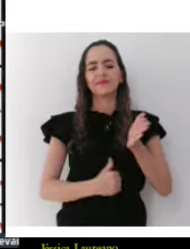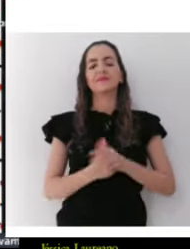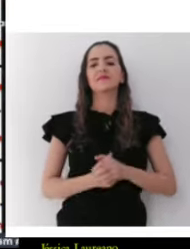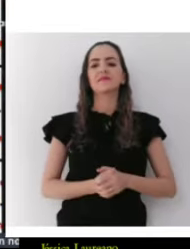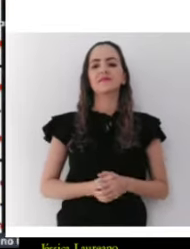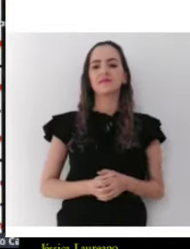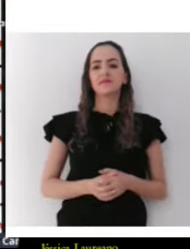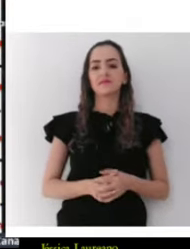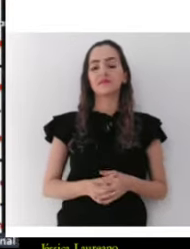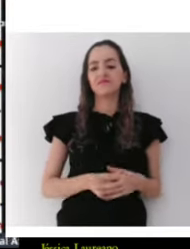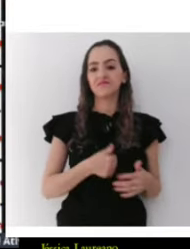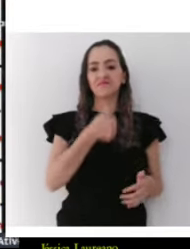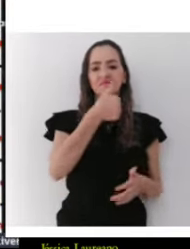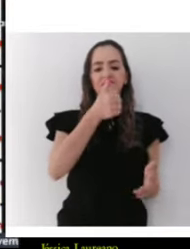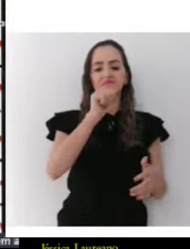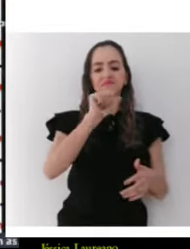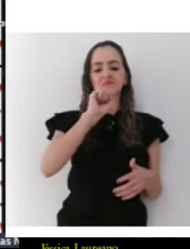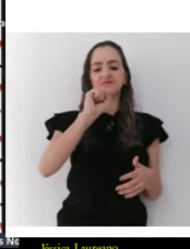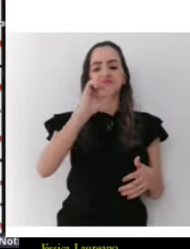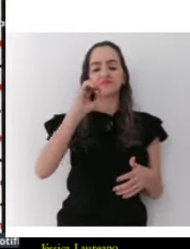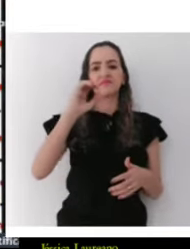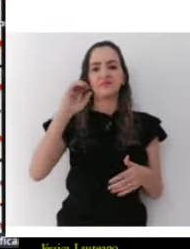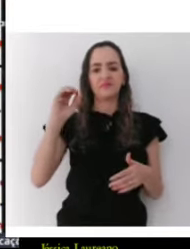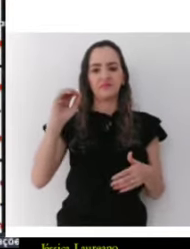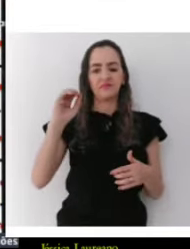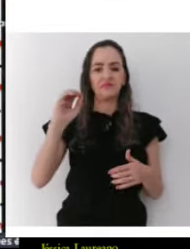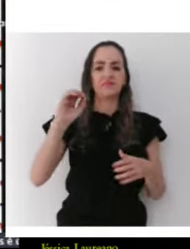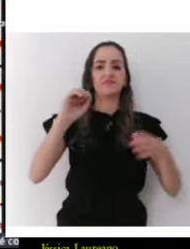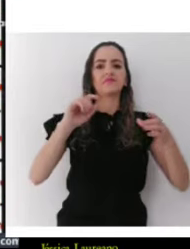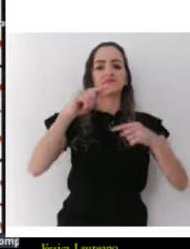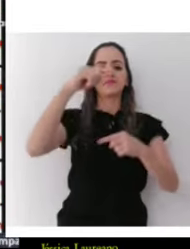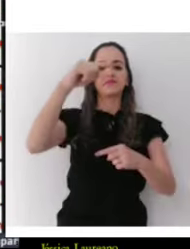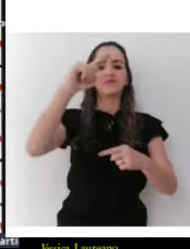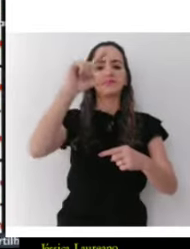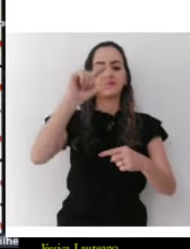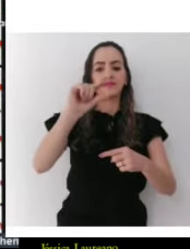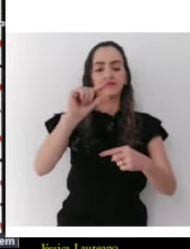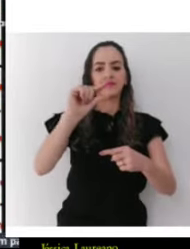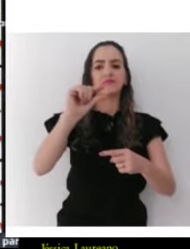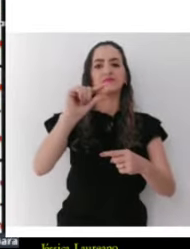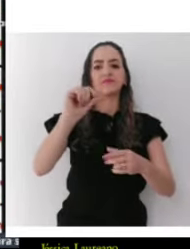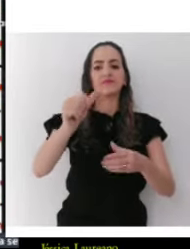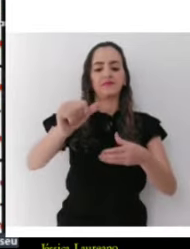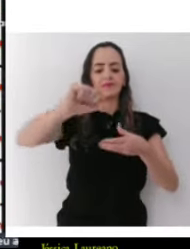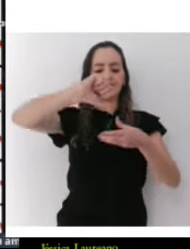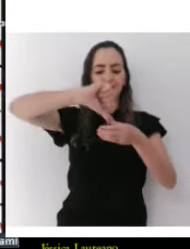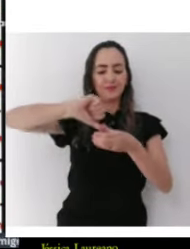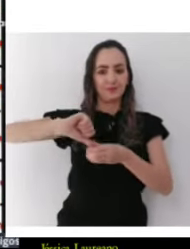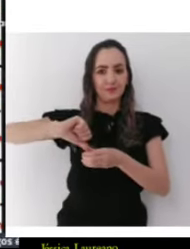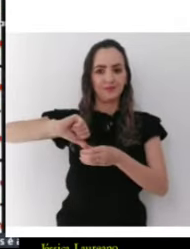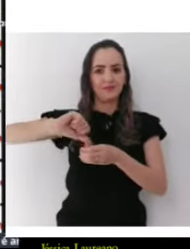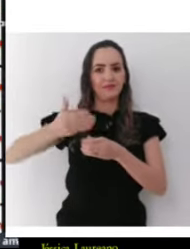para encher. Aí eu boto aí agora, circula e Caio agora. 1.800 menos 200. Que